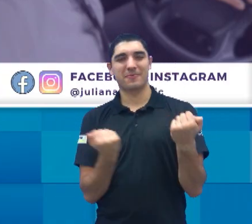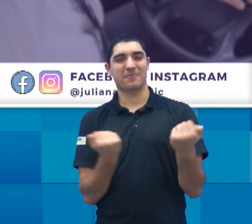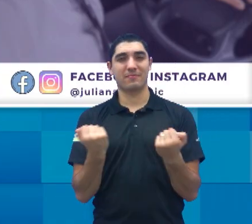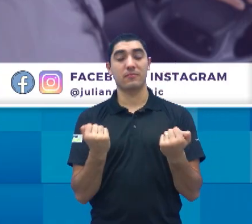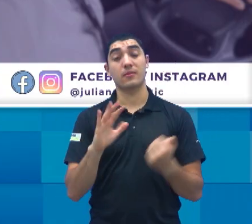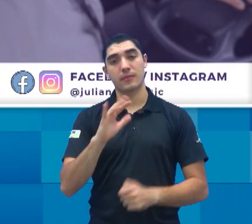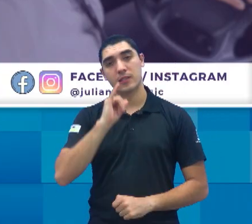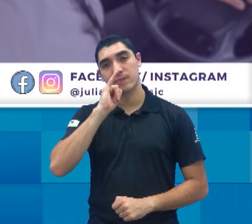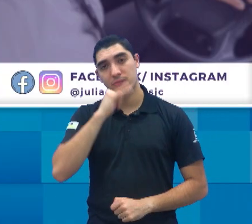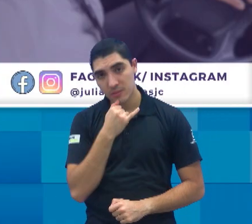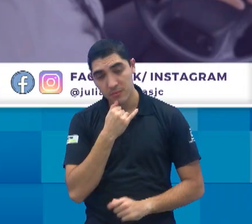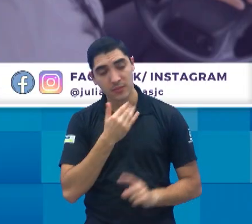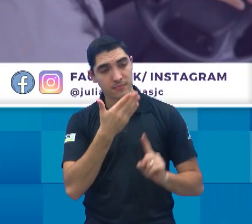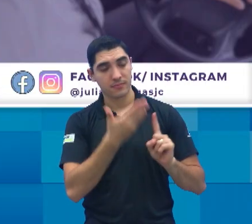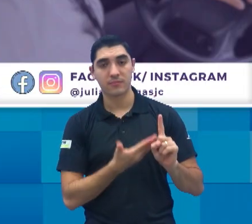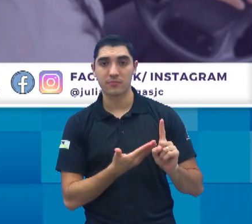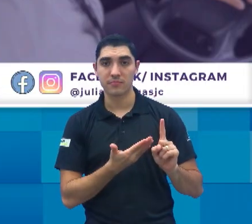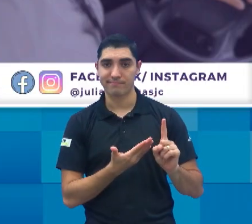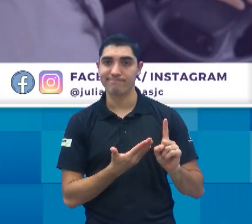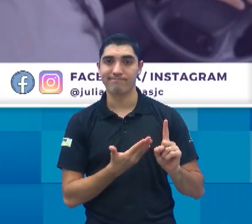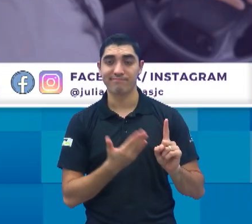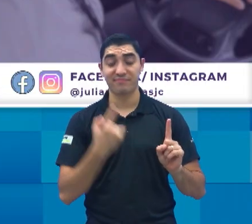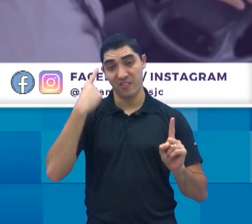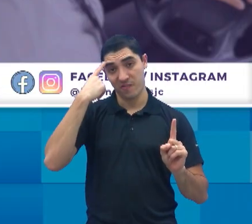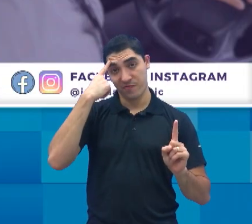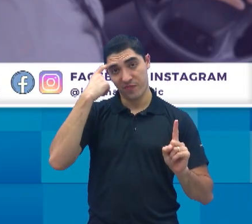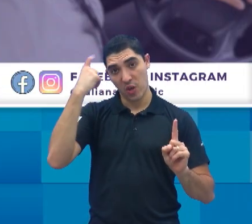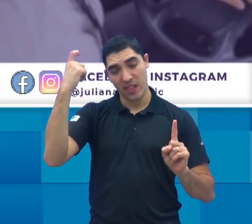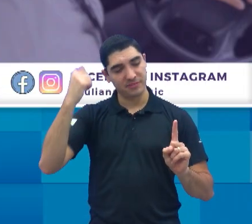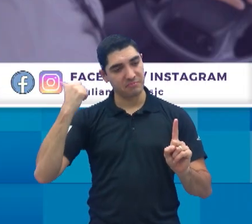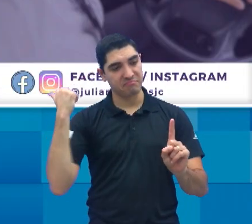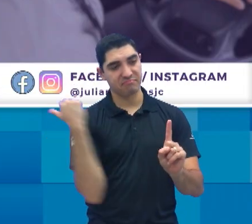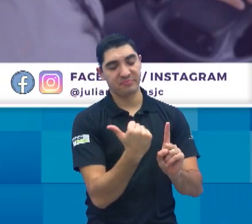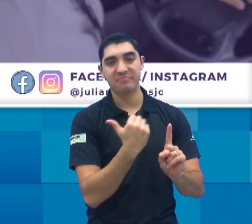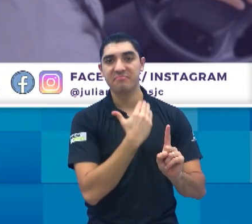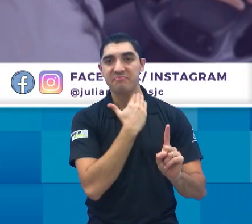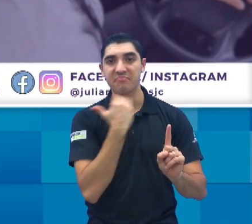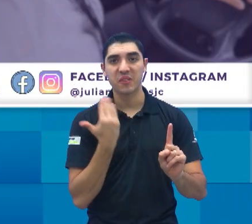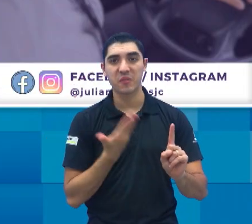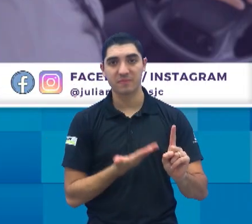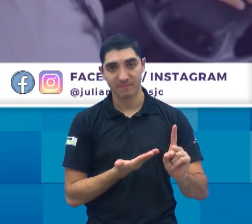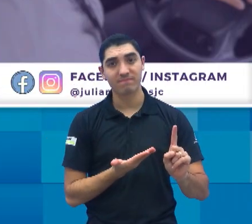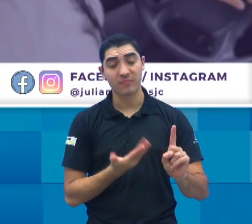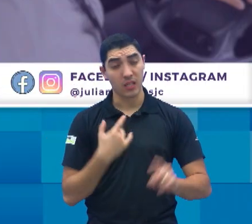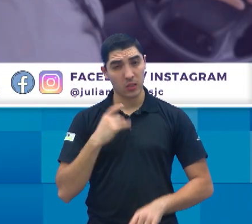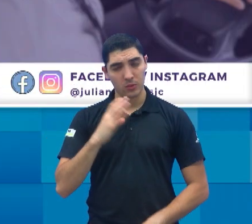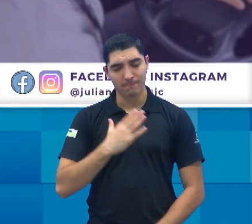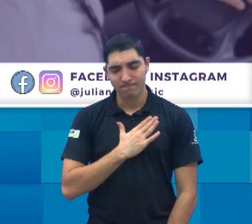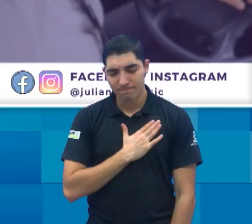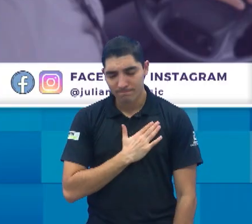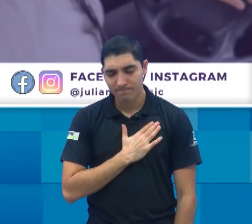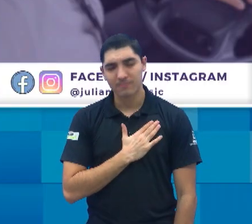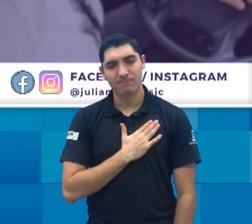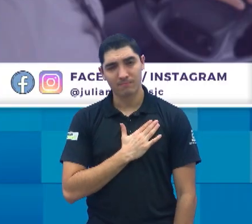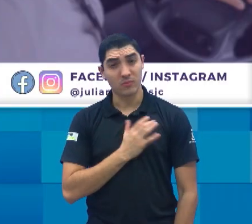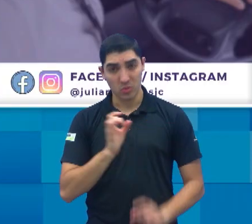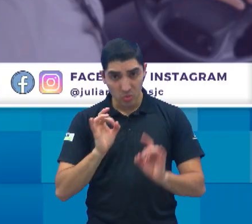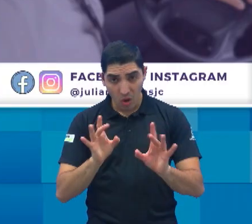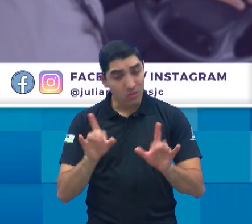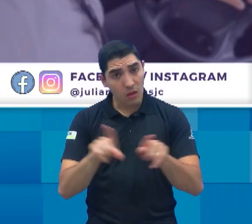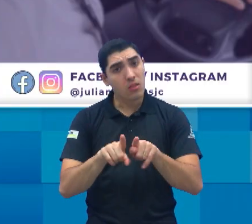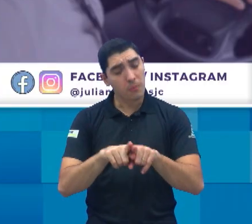sua vida interrompida pela violência. Por isso, deixo aqui não apenas meus sentimentos, mas também meu compromisso de